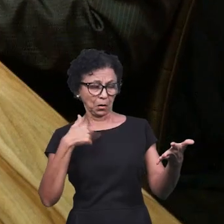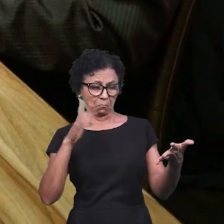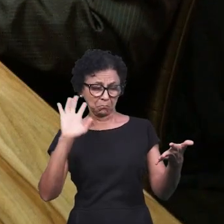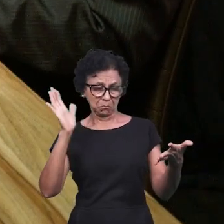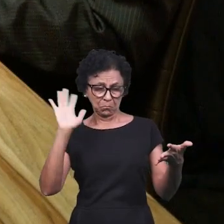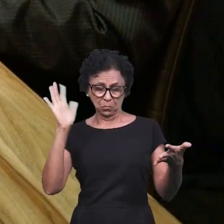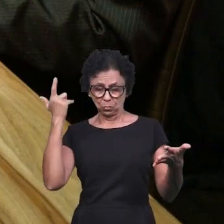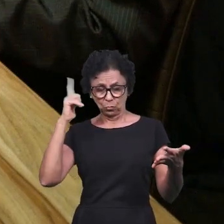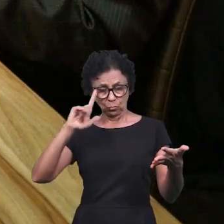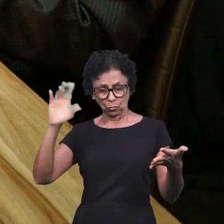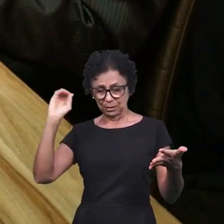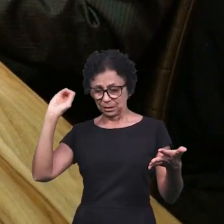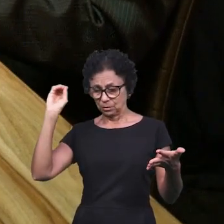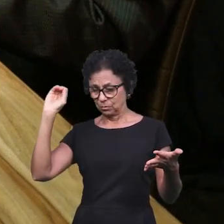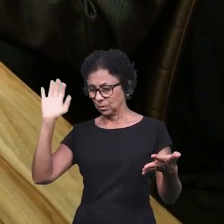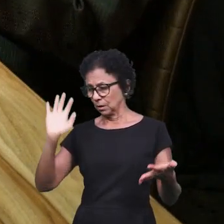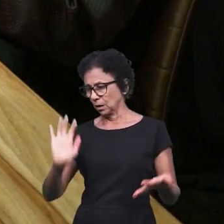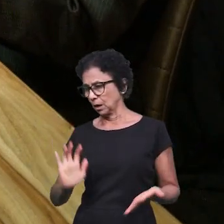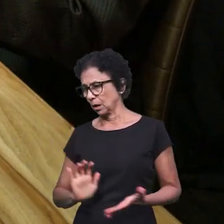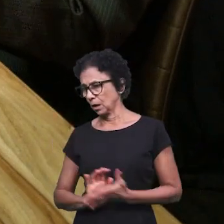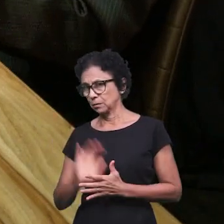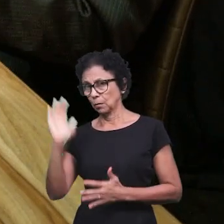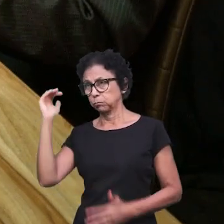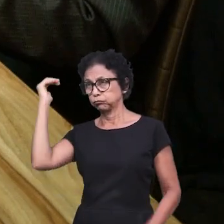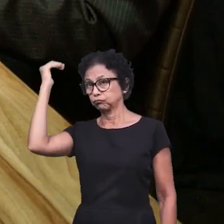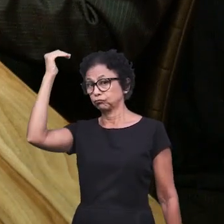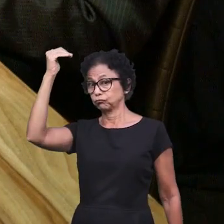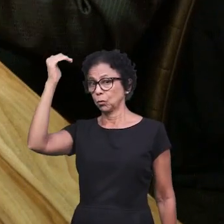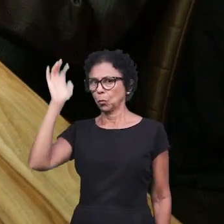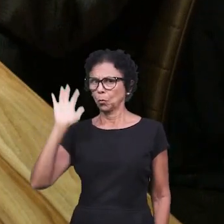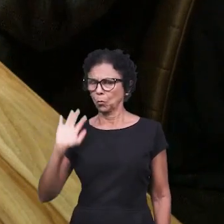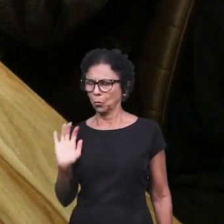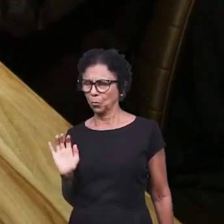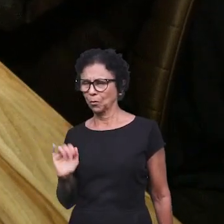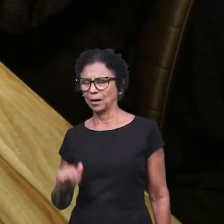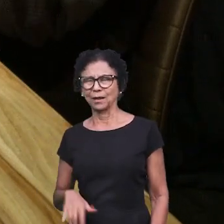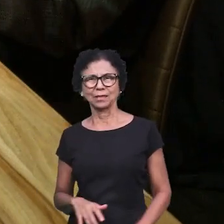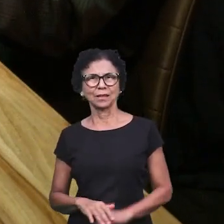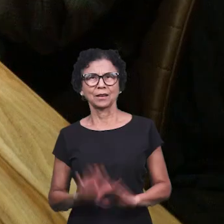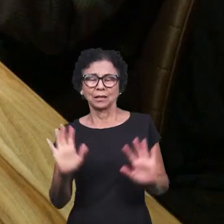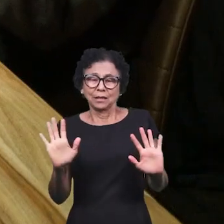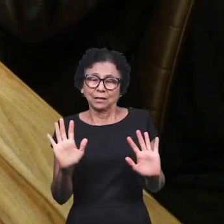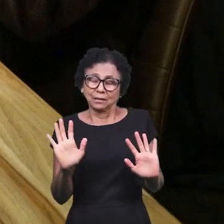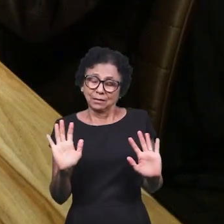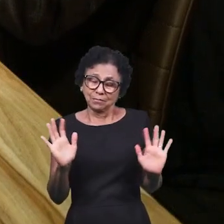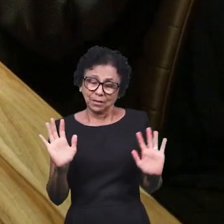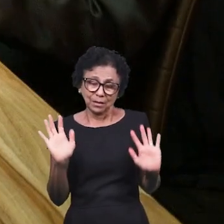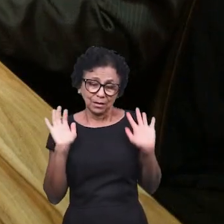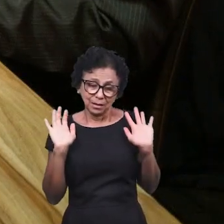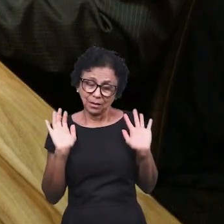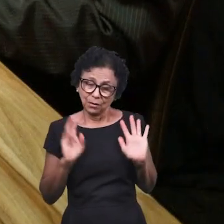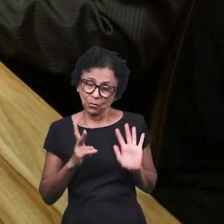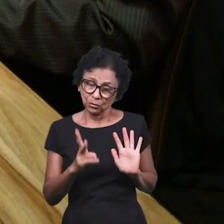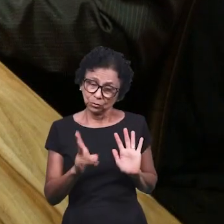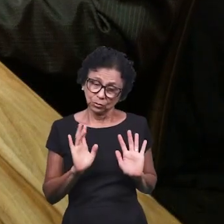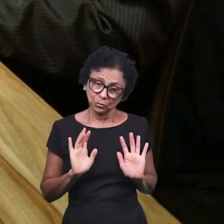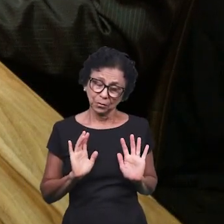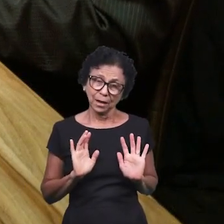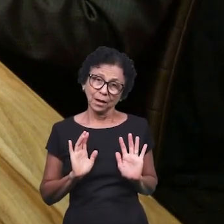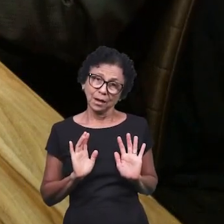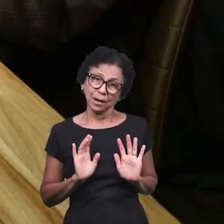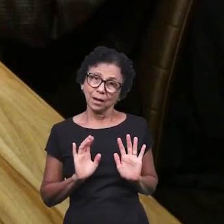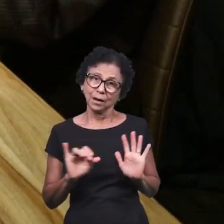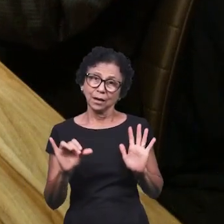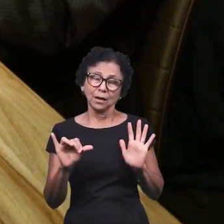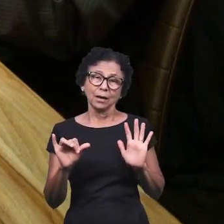no primeiro momento, eu falei, não, isso aqui não é para mim. É muito nível, muito alto. E está bem acima da régua dos meus colegas, tudo. Então,